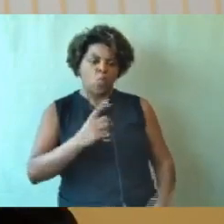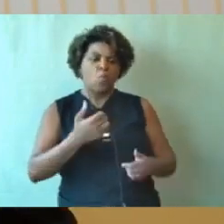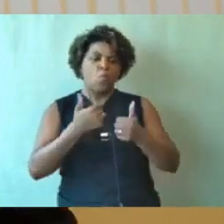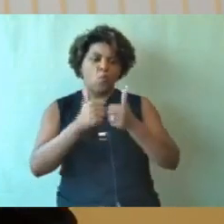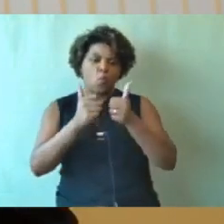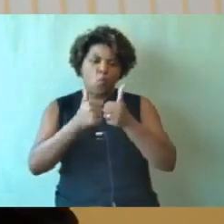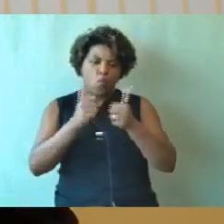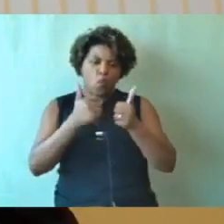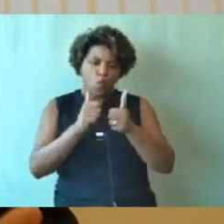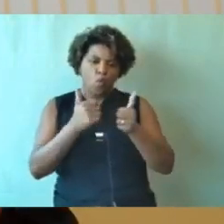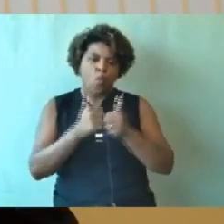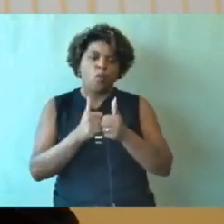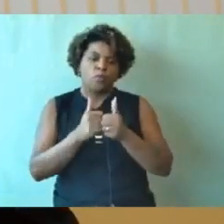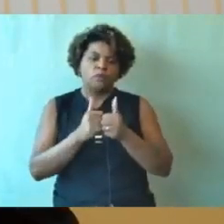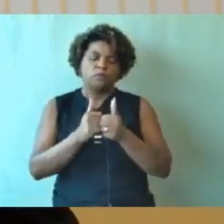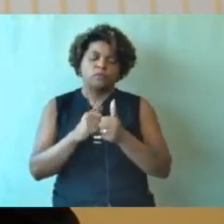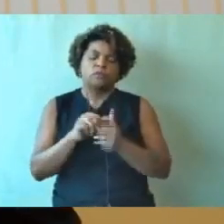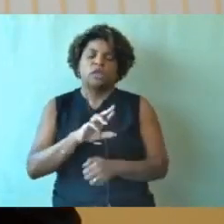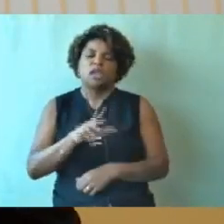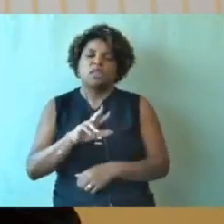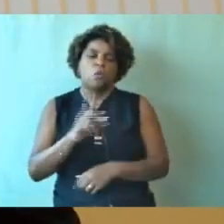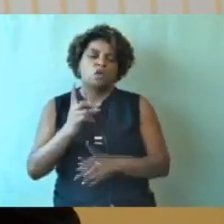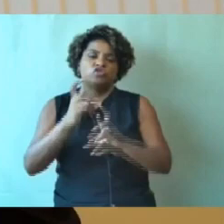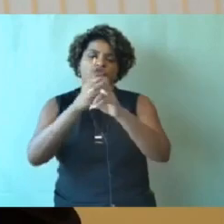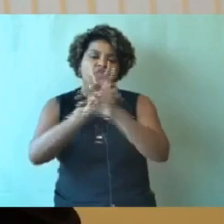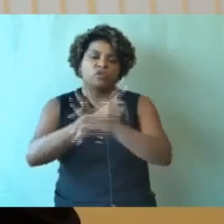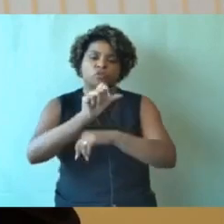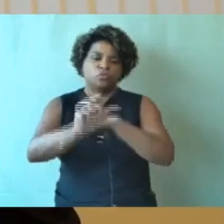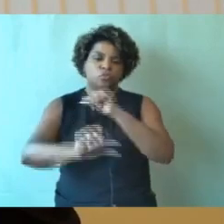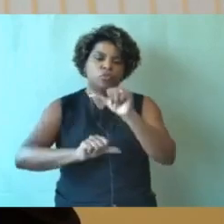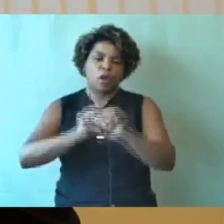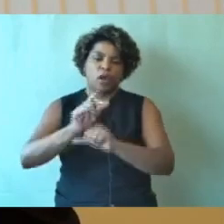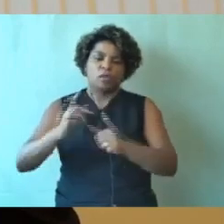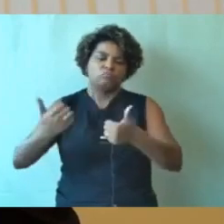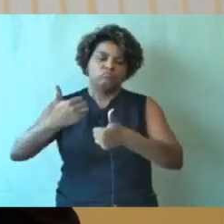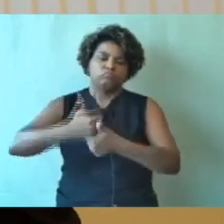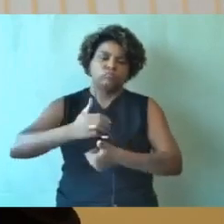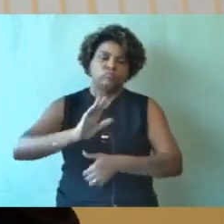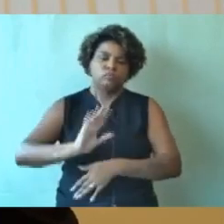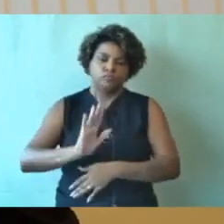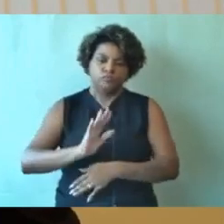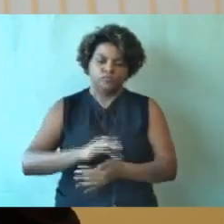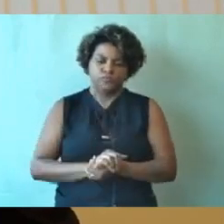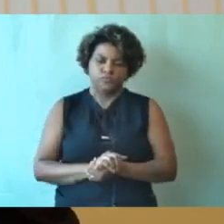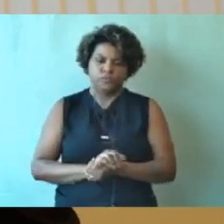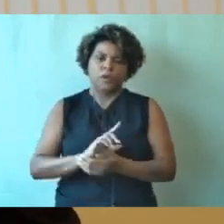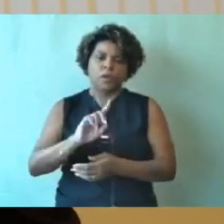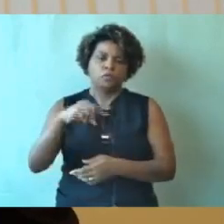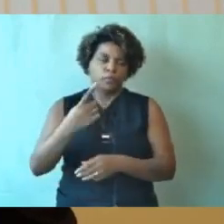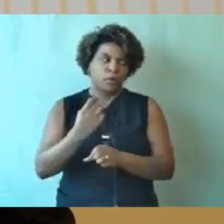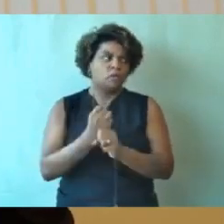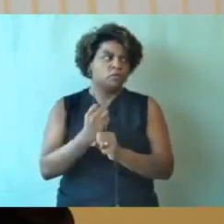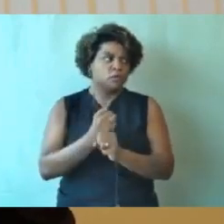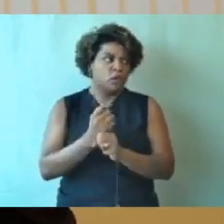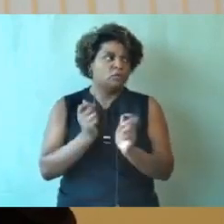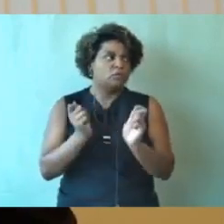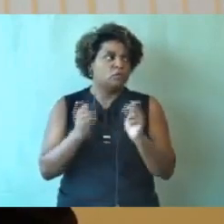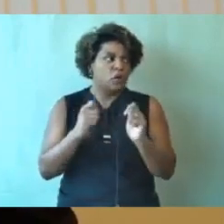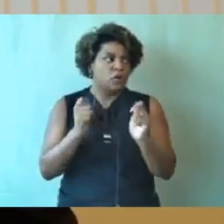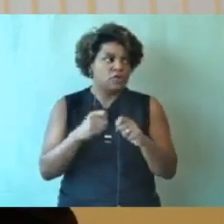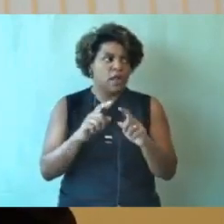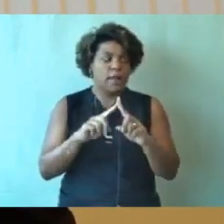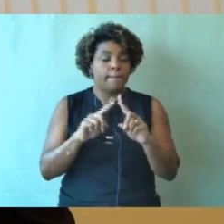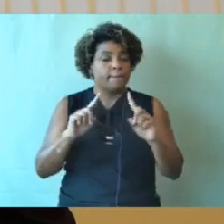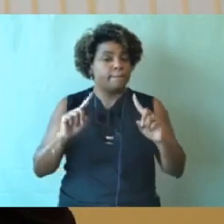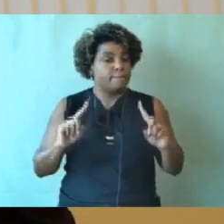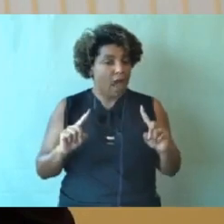2.600, praticamente, 2.600, acredito, tá certo? Então, não é muito difícil de trocar no ano que vem mais rápido, tá certo? Mas